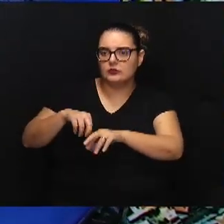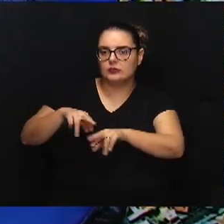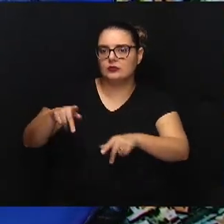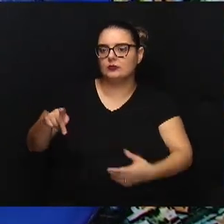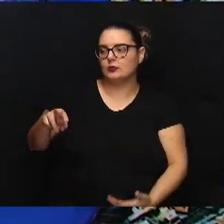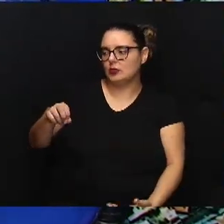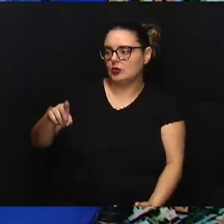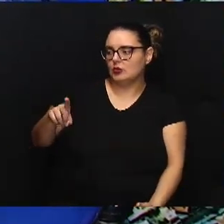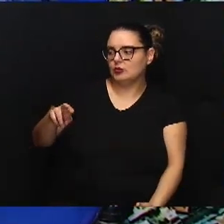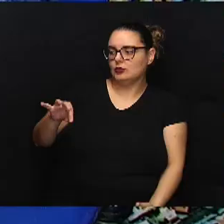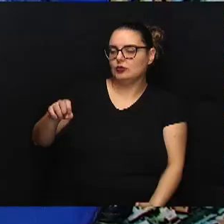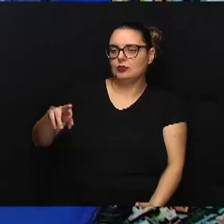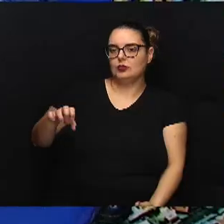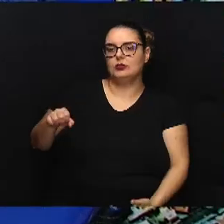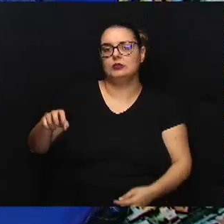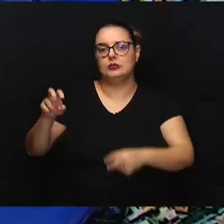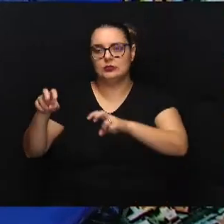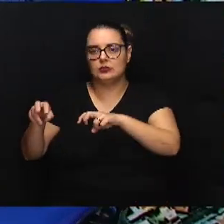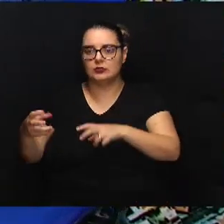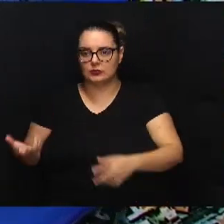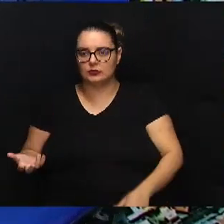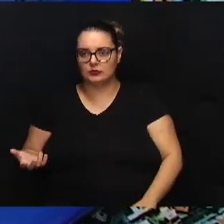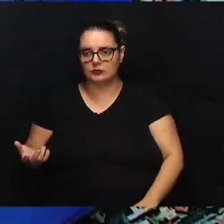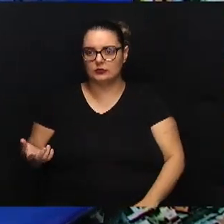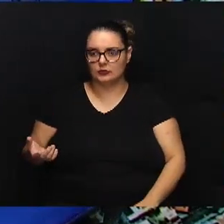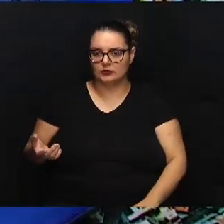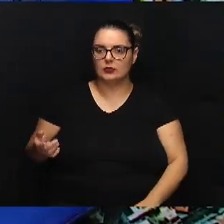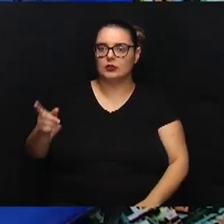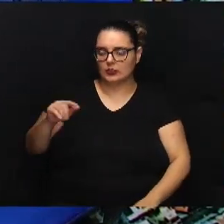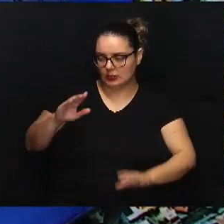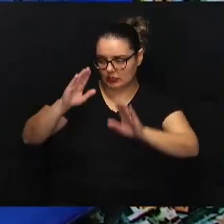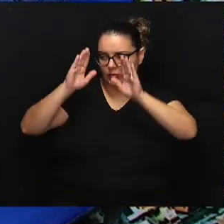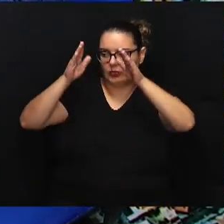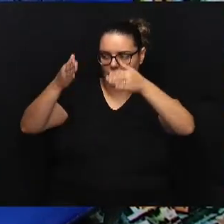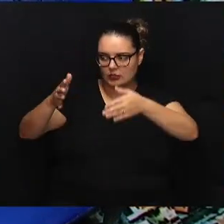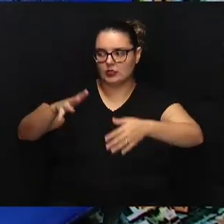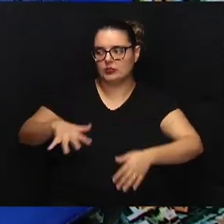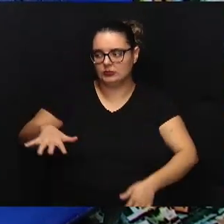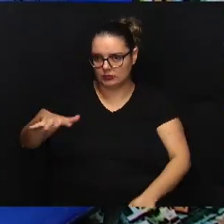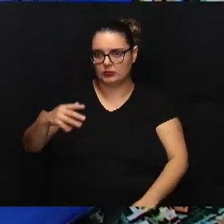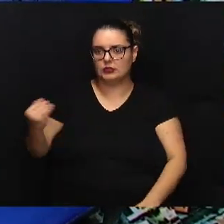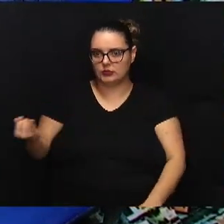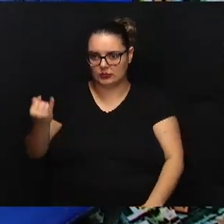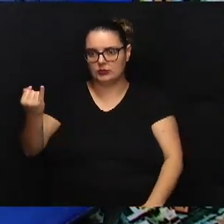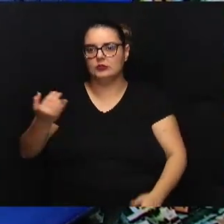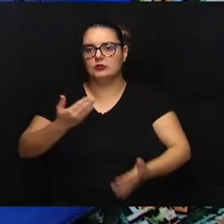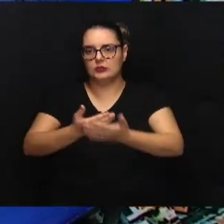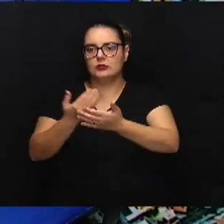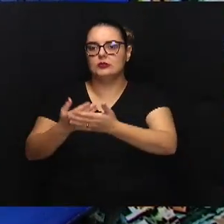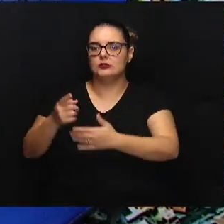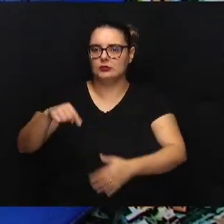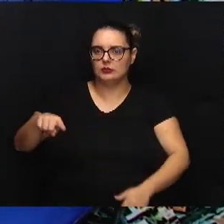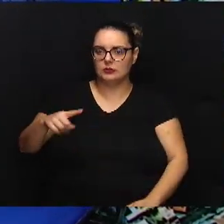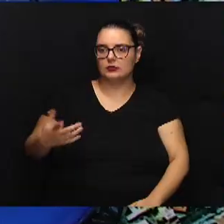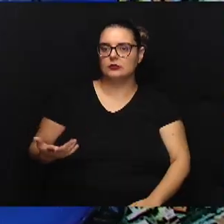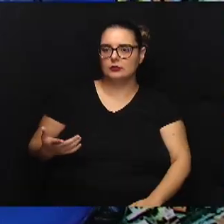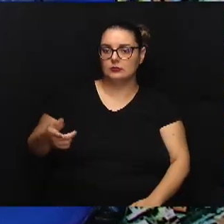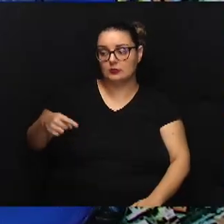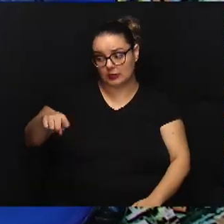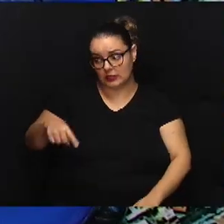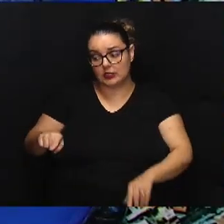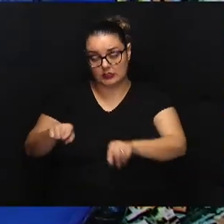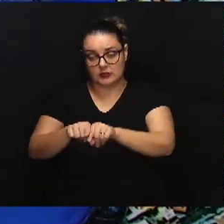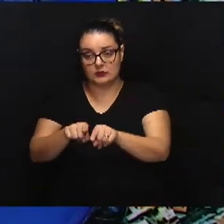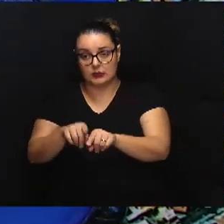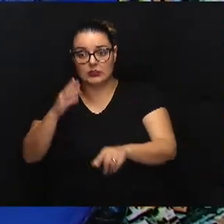produtores, né, produtor rural, e eles são bastante focados nessa área, né? É importante o estudo de vocês para eles também